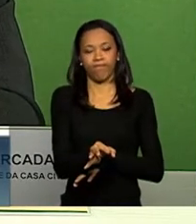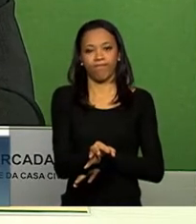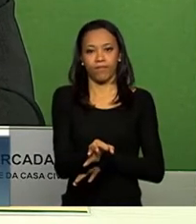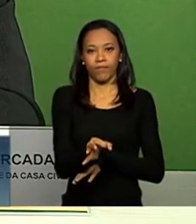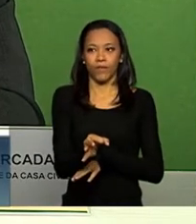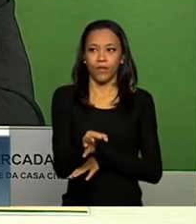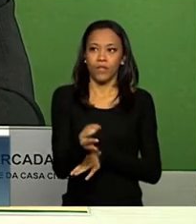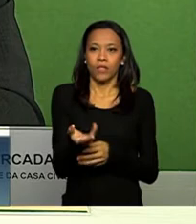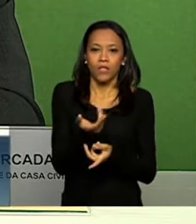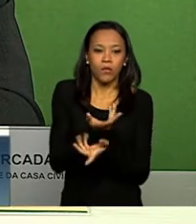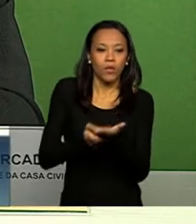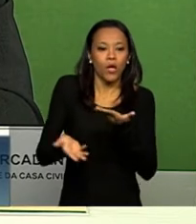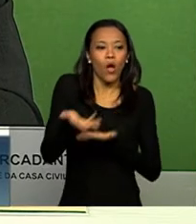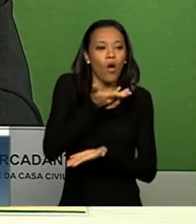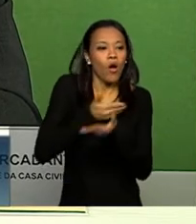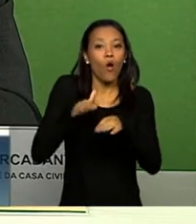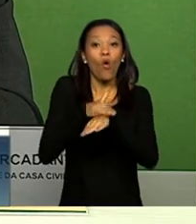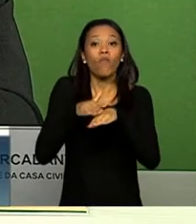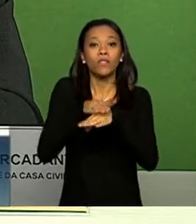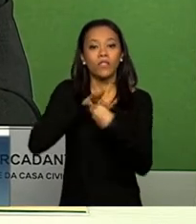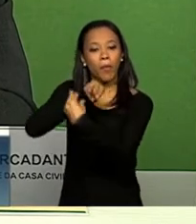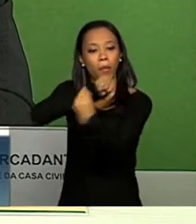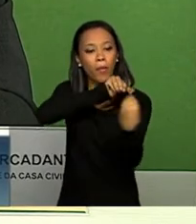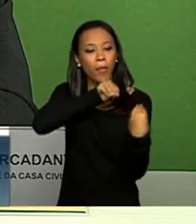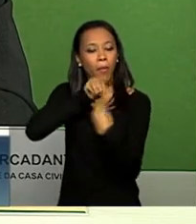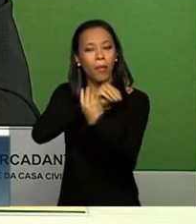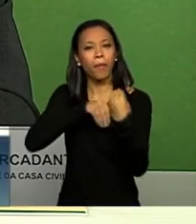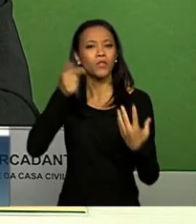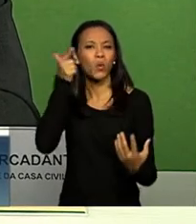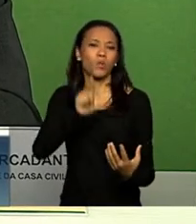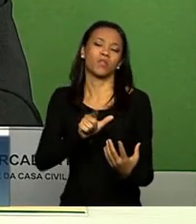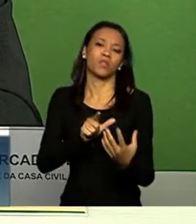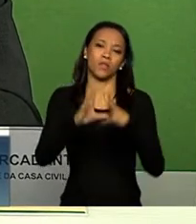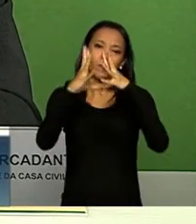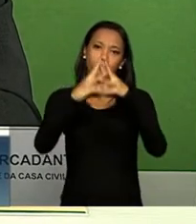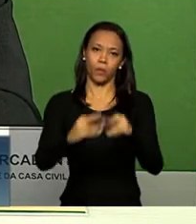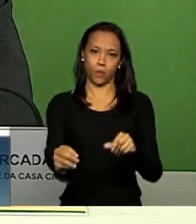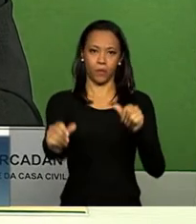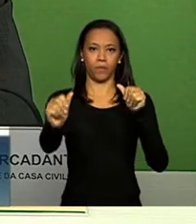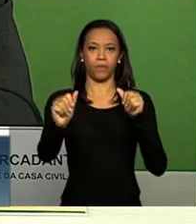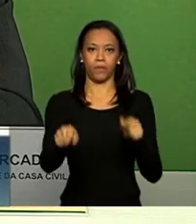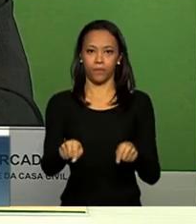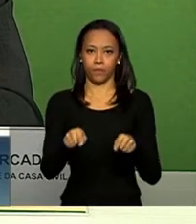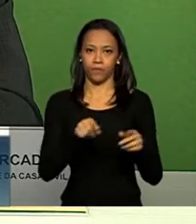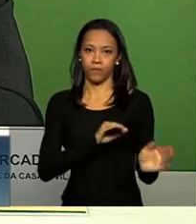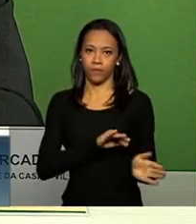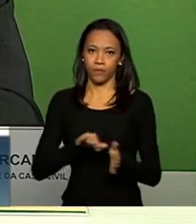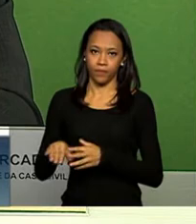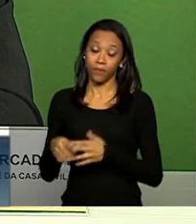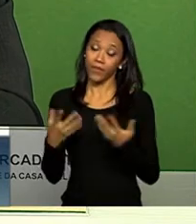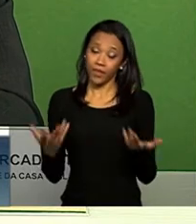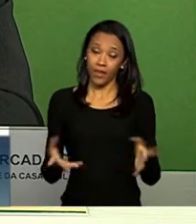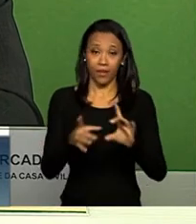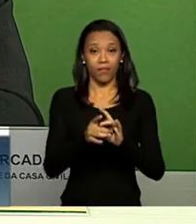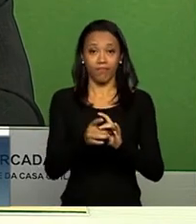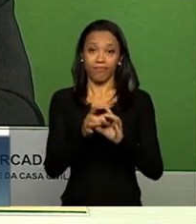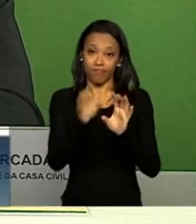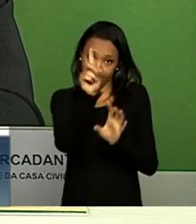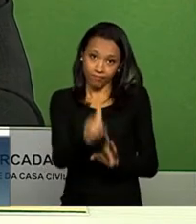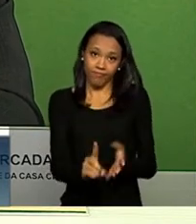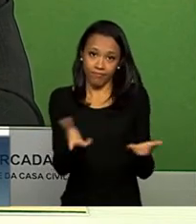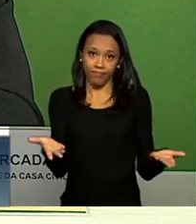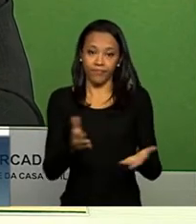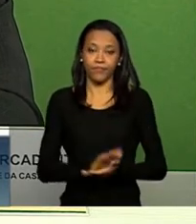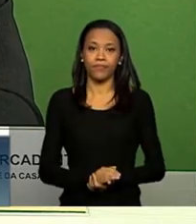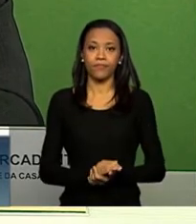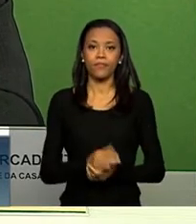mesa construtiva de diálogo para superarmos esse incidente. Mariana Halbert, que é democrático e legítimo.